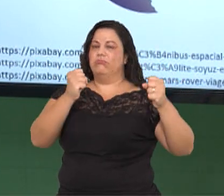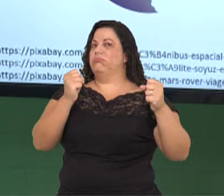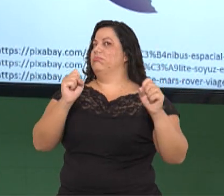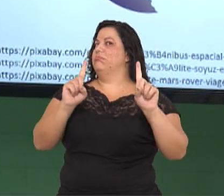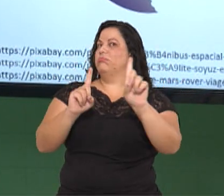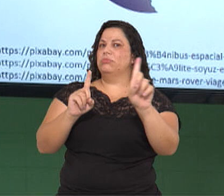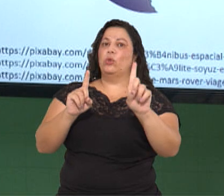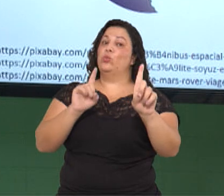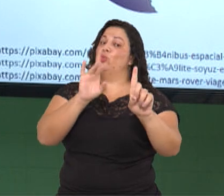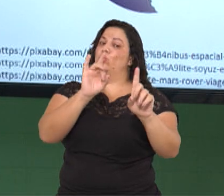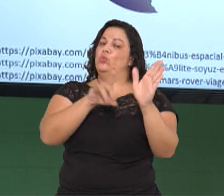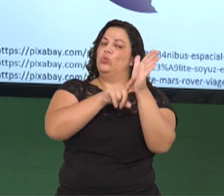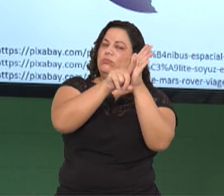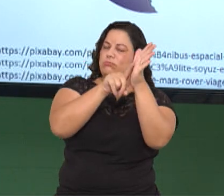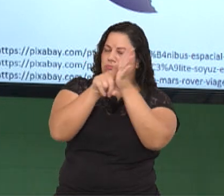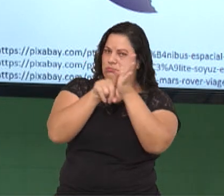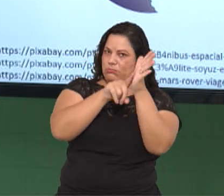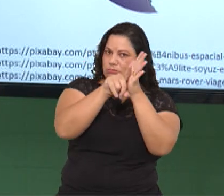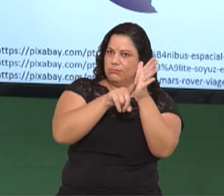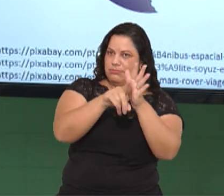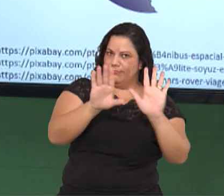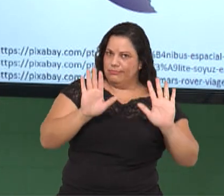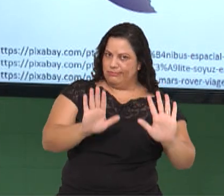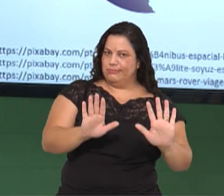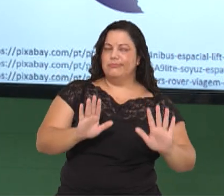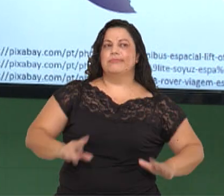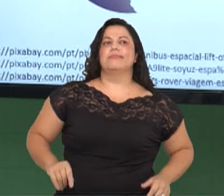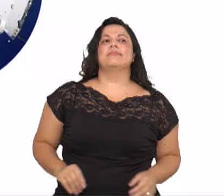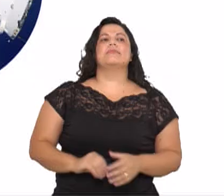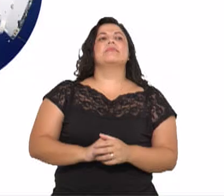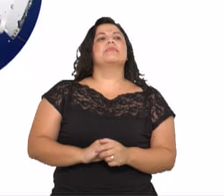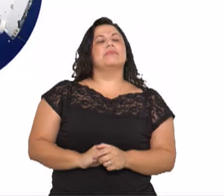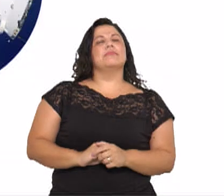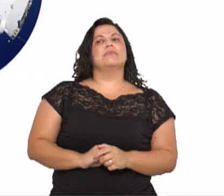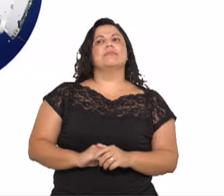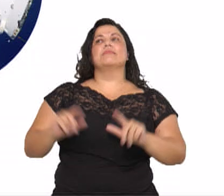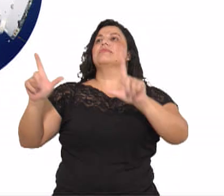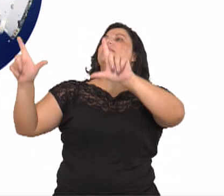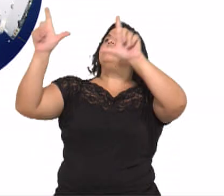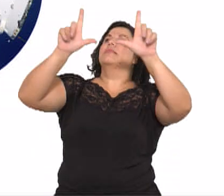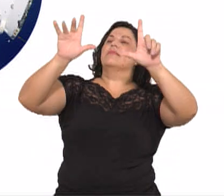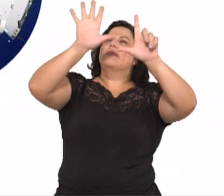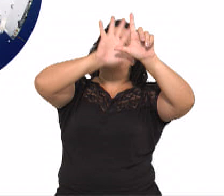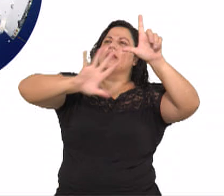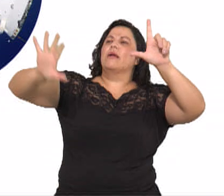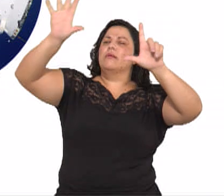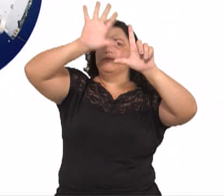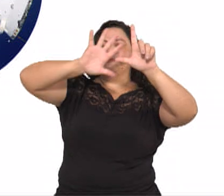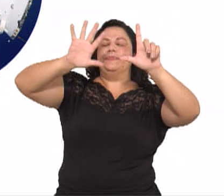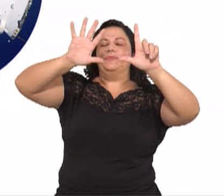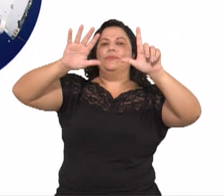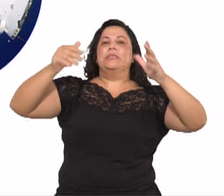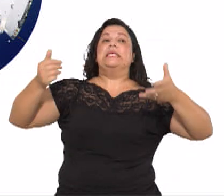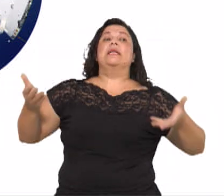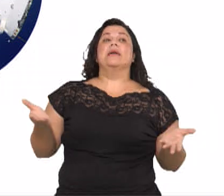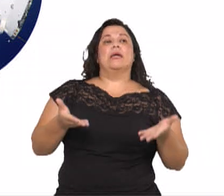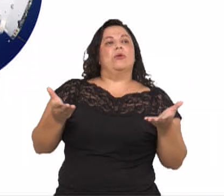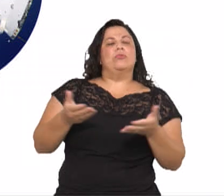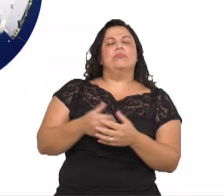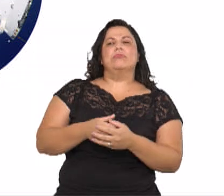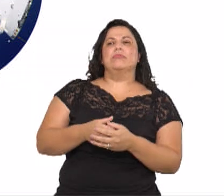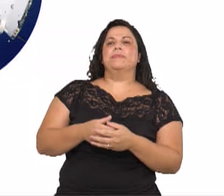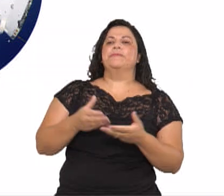são utilizados pelos centros de pesquisa. Olhem aqui comigo na tela. Atualmente, é enviado ao espaço. Veja que,